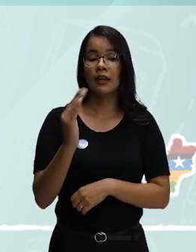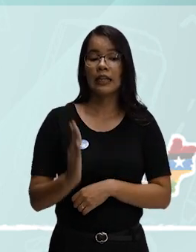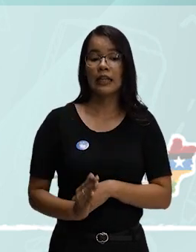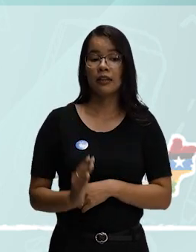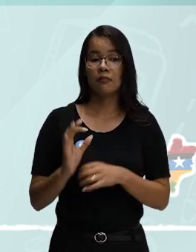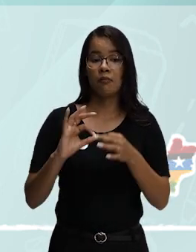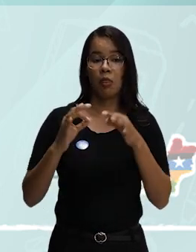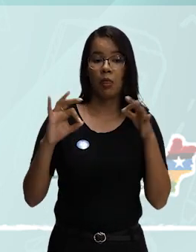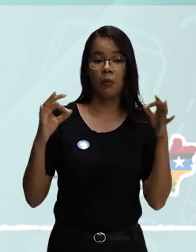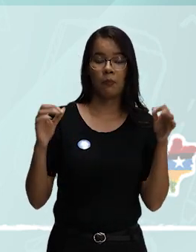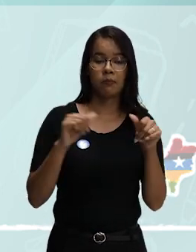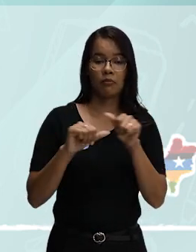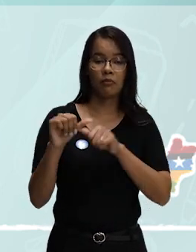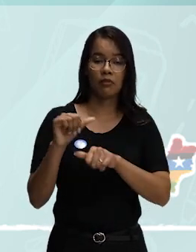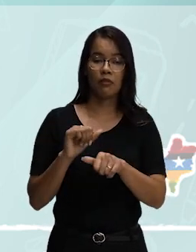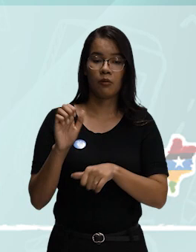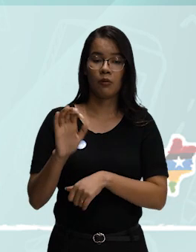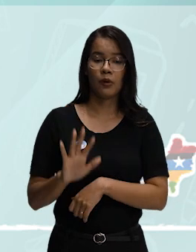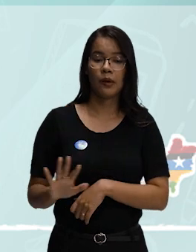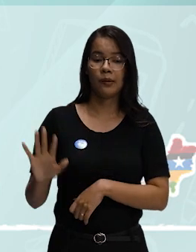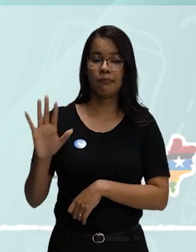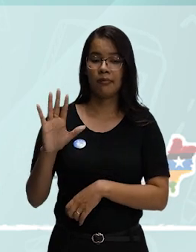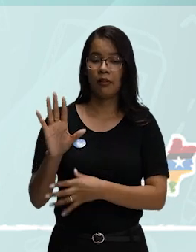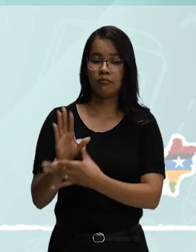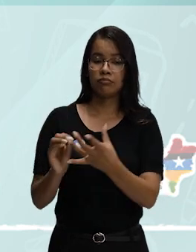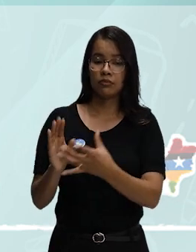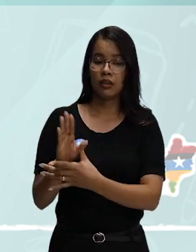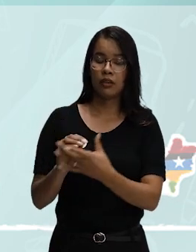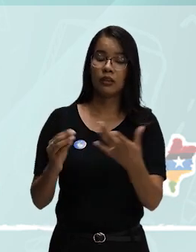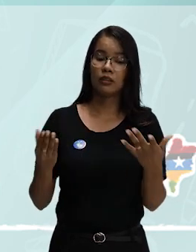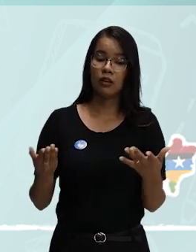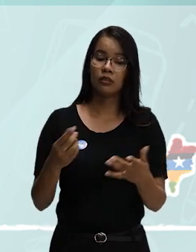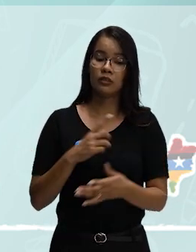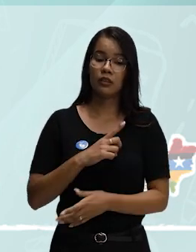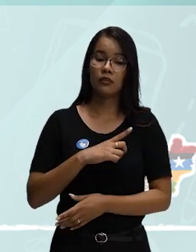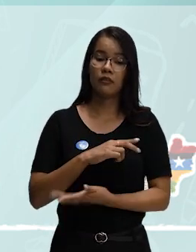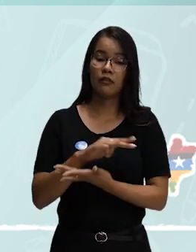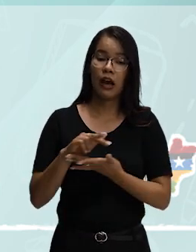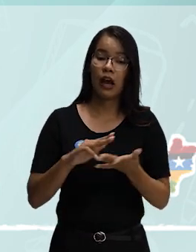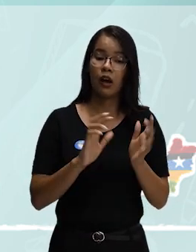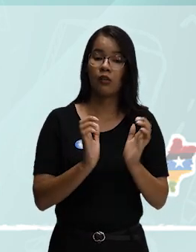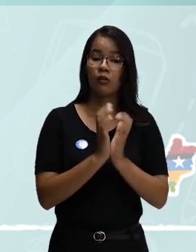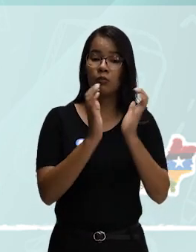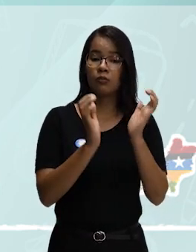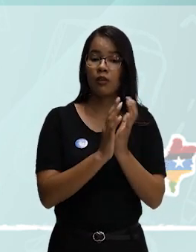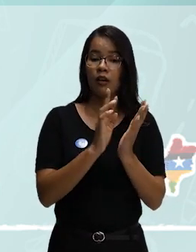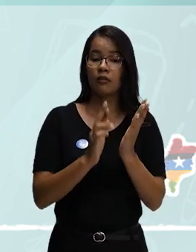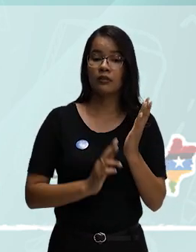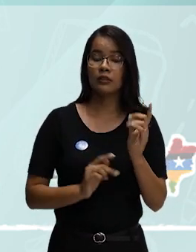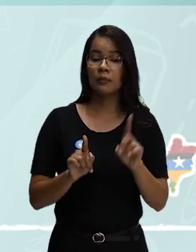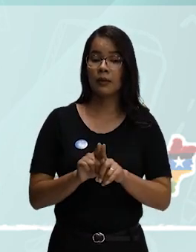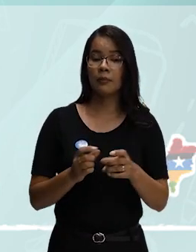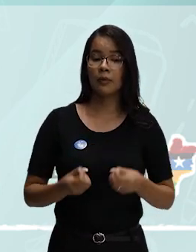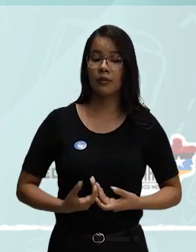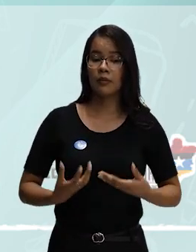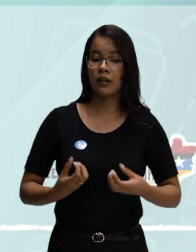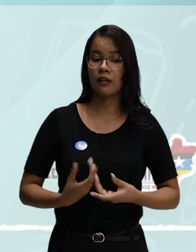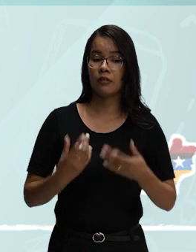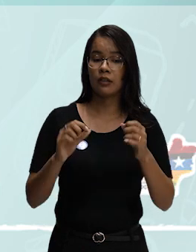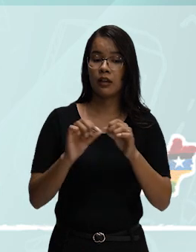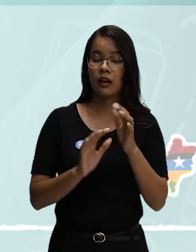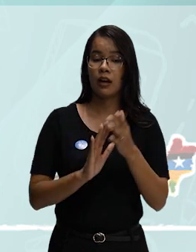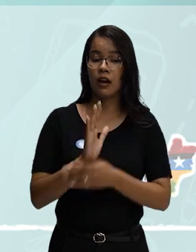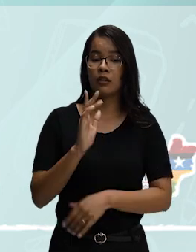europeus. Assim, houve diversos grupos, revistas e manifestos que foram criados